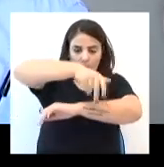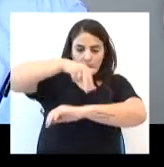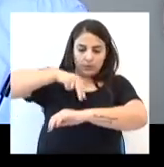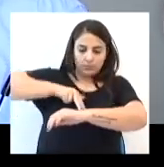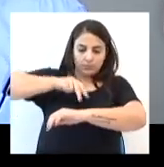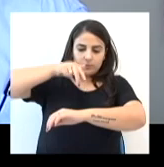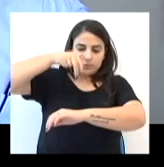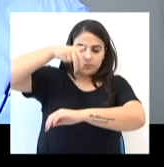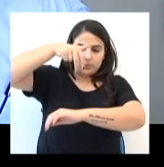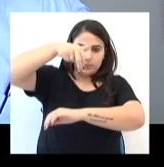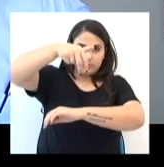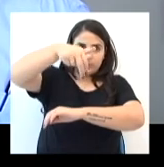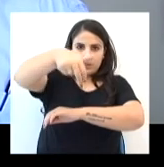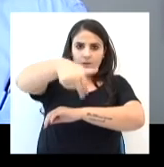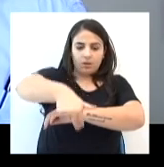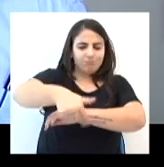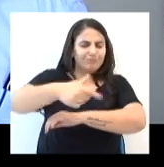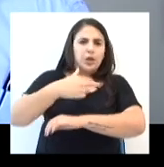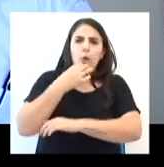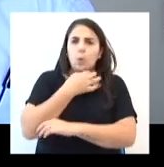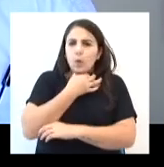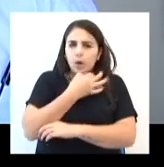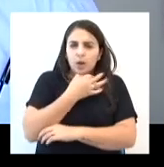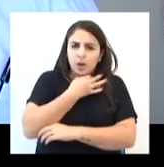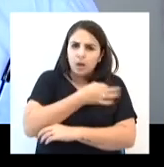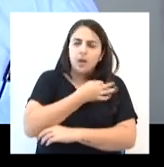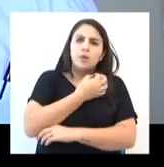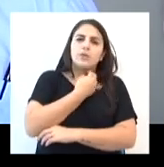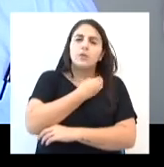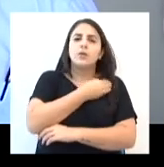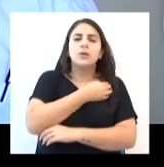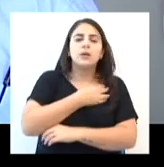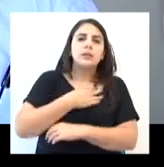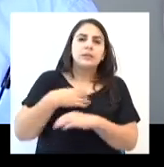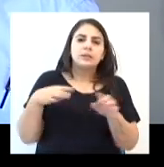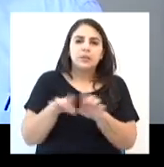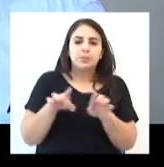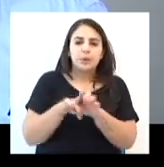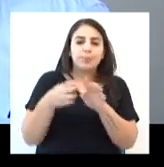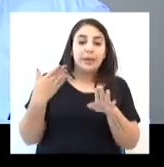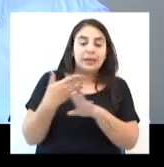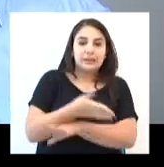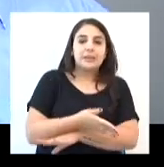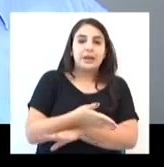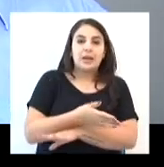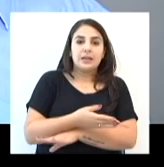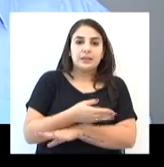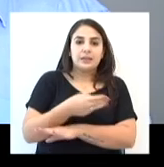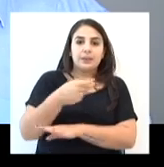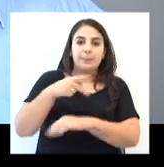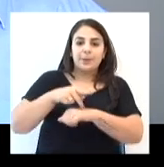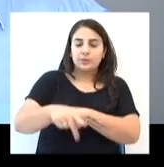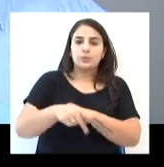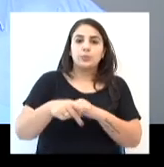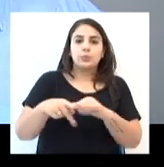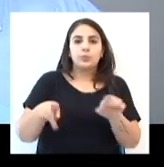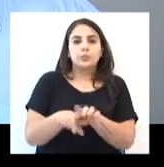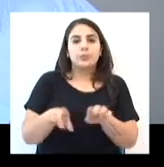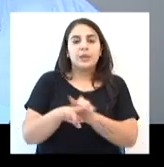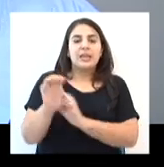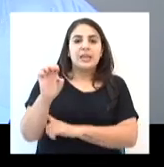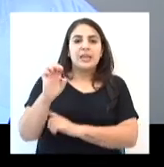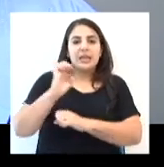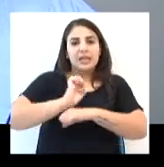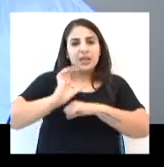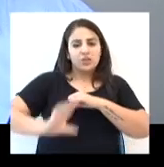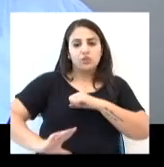que a própria entrada de Erechim para Passo Fundo tem que atravessar por cima da BR para entrar na cidade e ir para a universidade. Então, todos esses erros